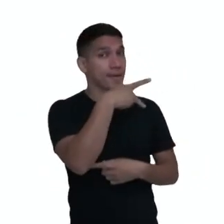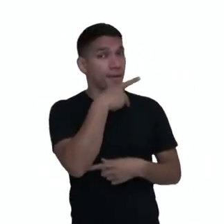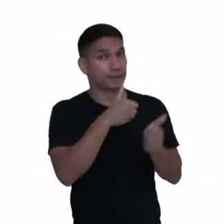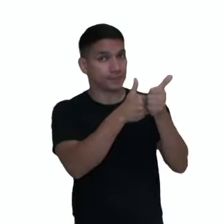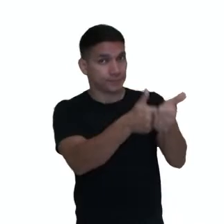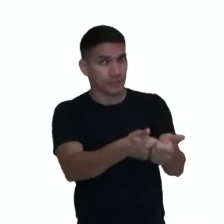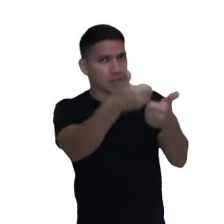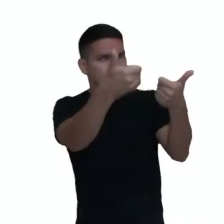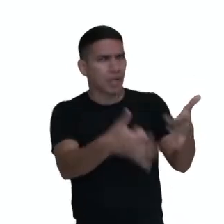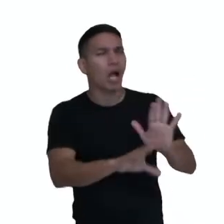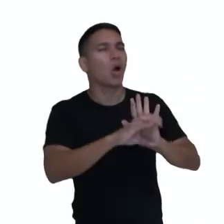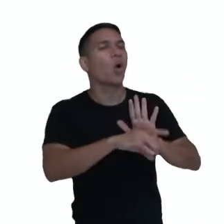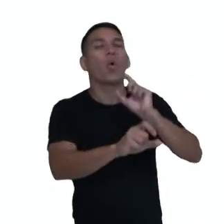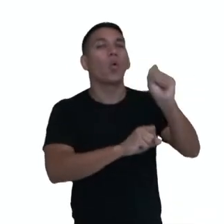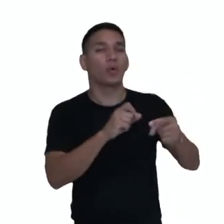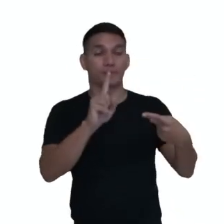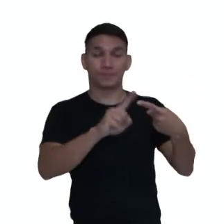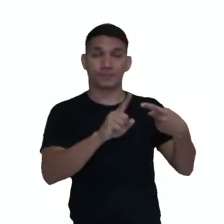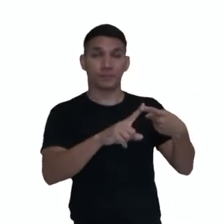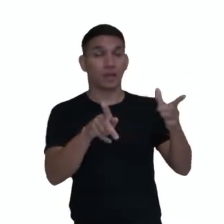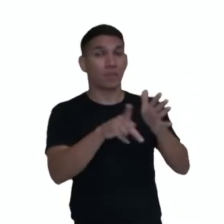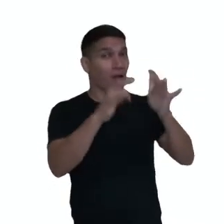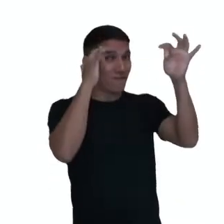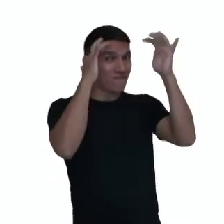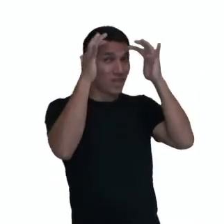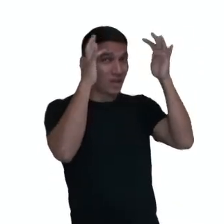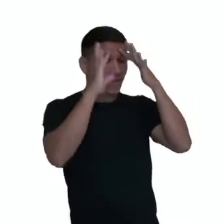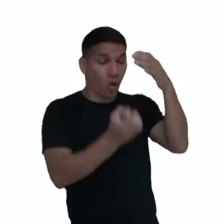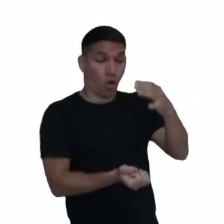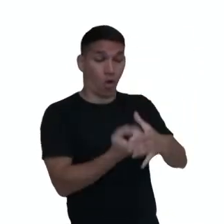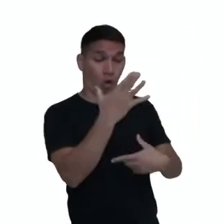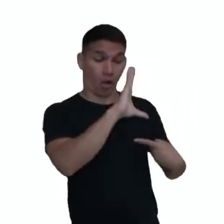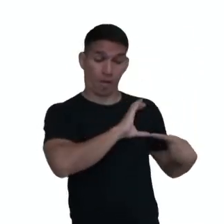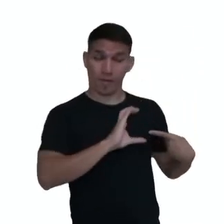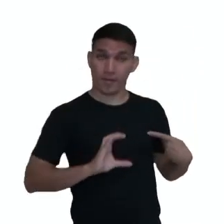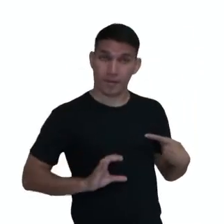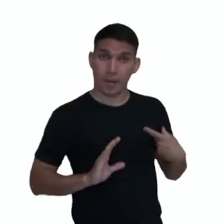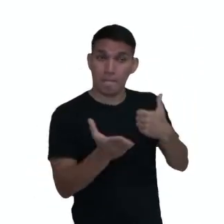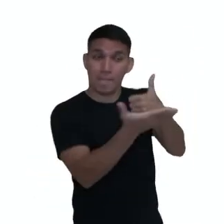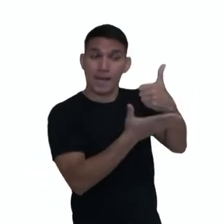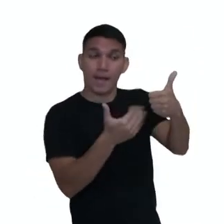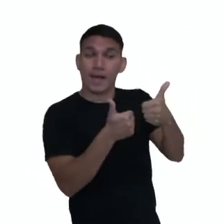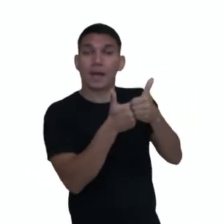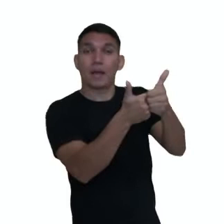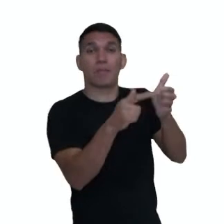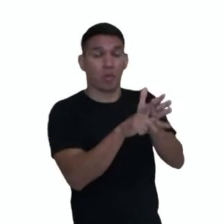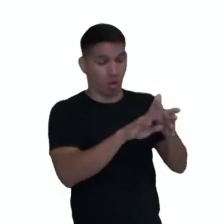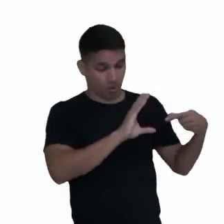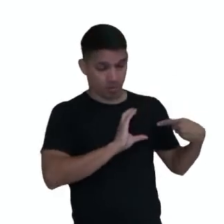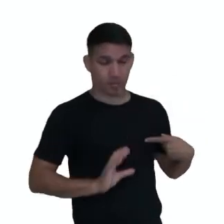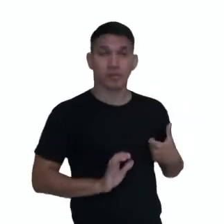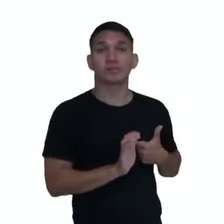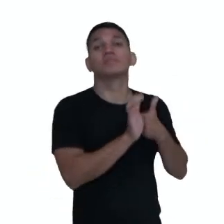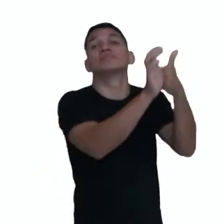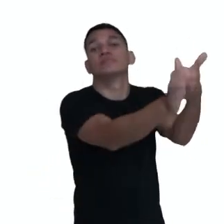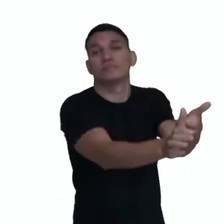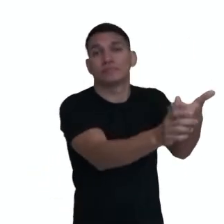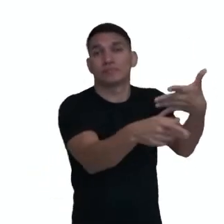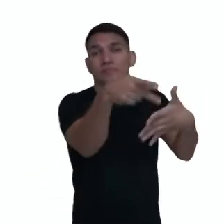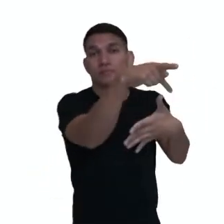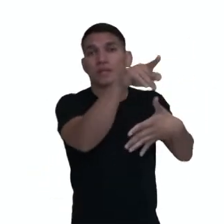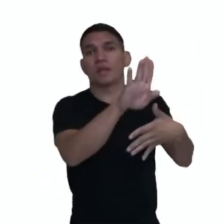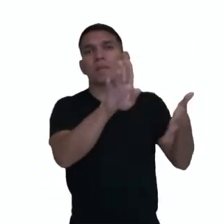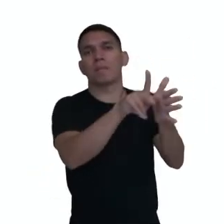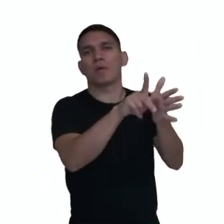né, que diz que a patrística é uma filosofia de origem cristã, tendo por base o cristianismo, estabelecida pelos